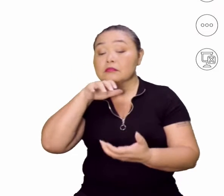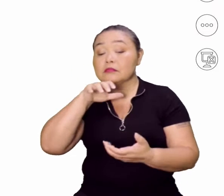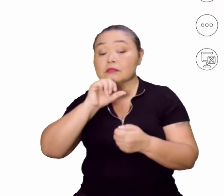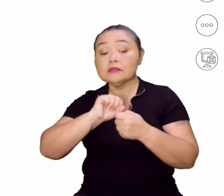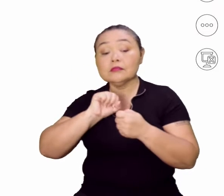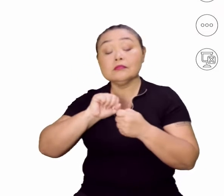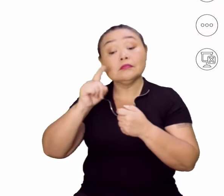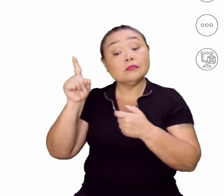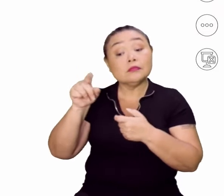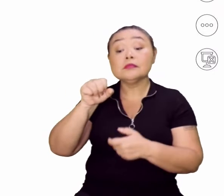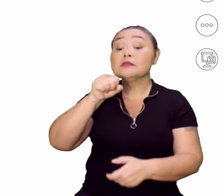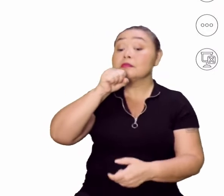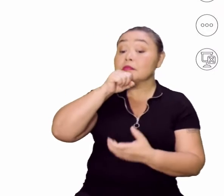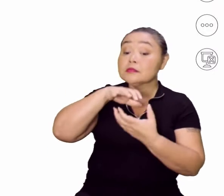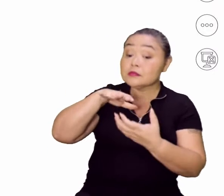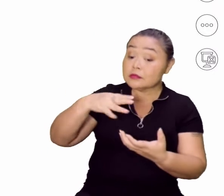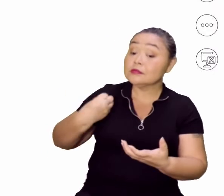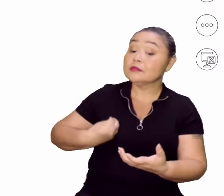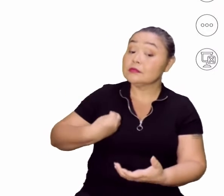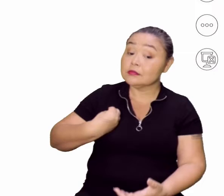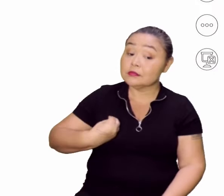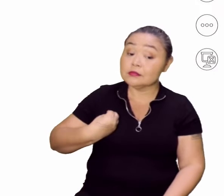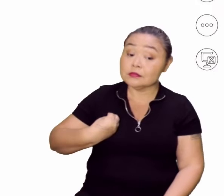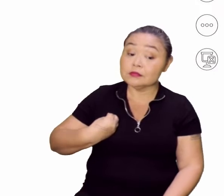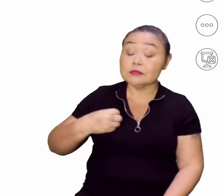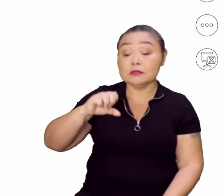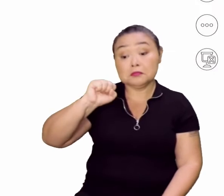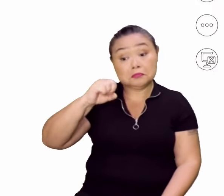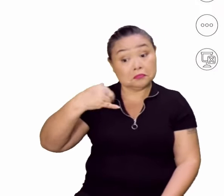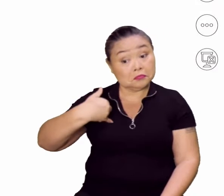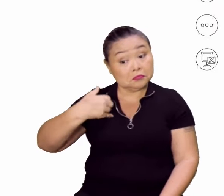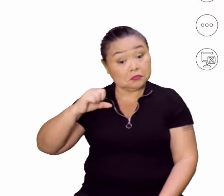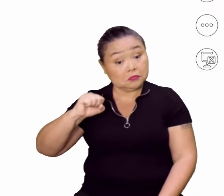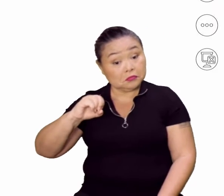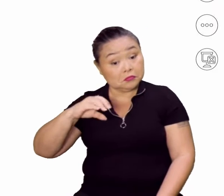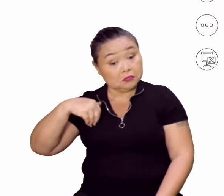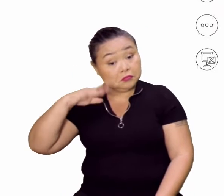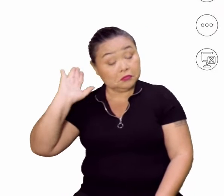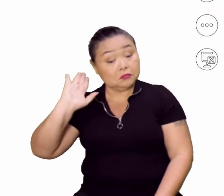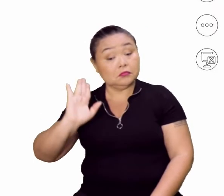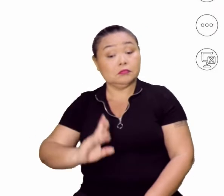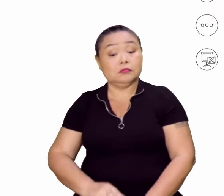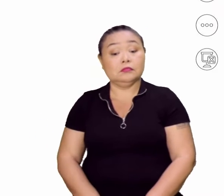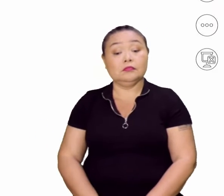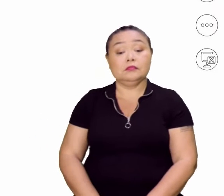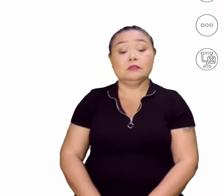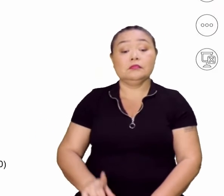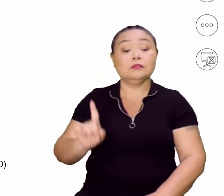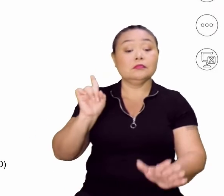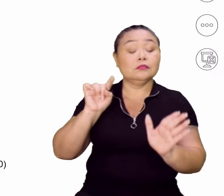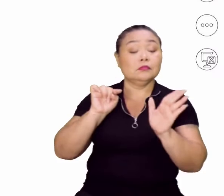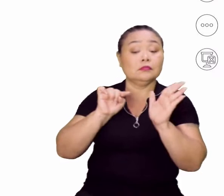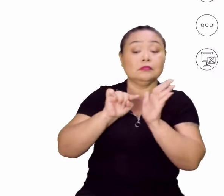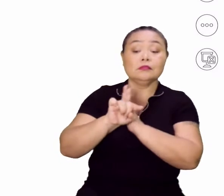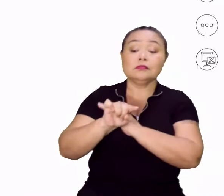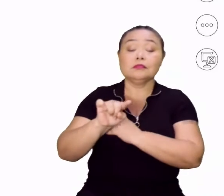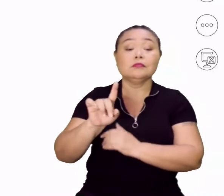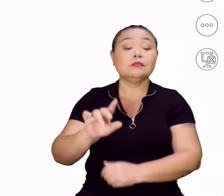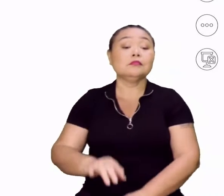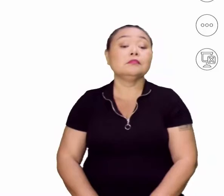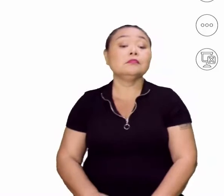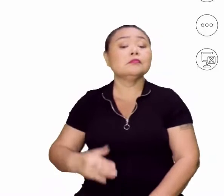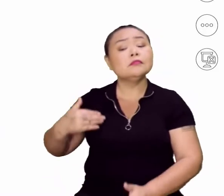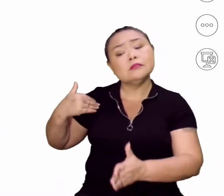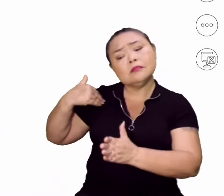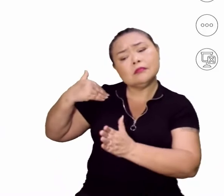está envelhecendo, estão vivendo mais, ó, 80 anos ou mais, ok? Vamos para a questão.